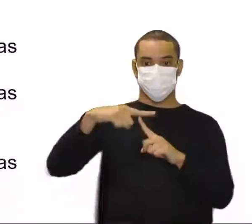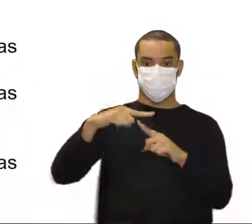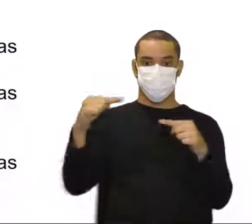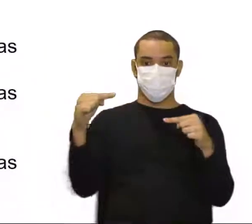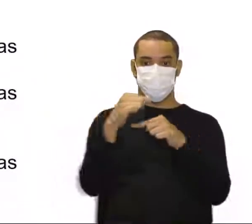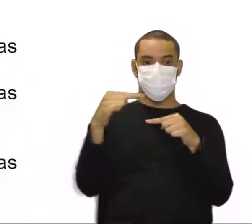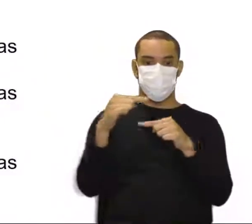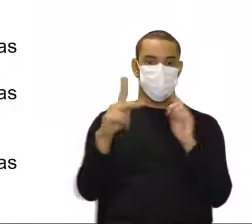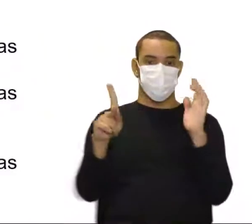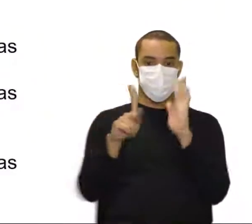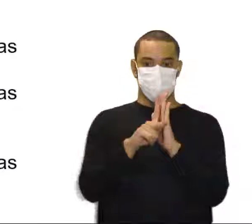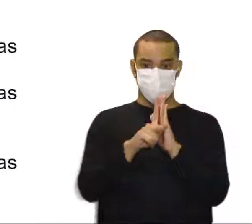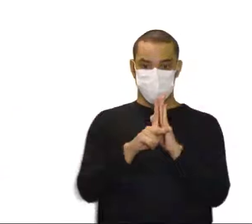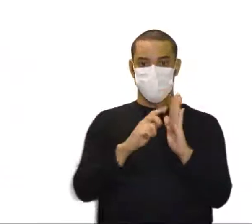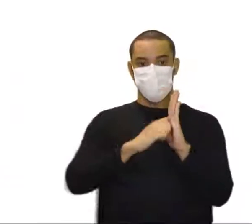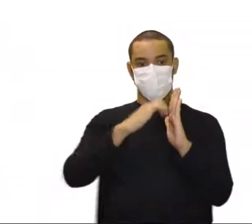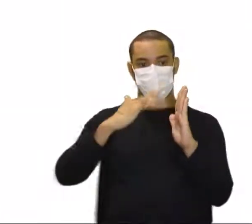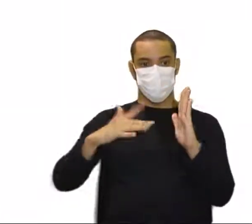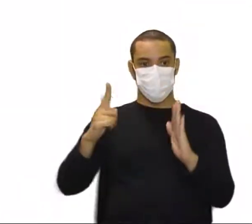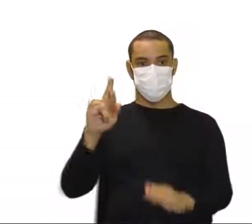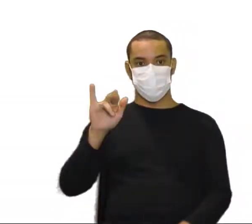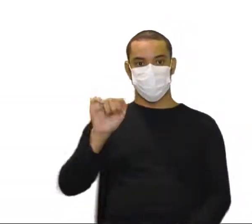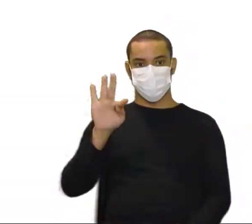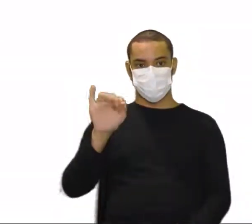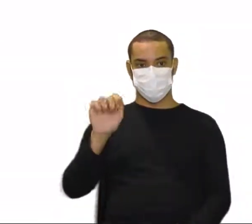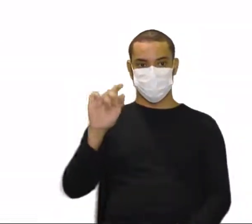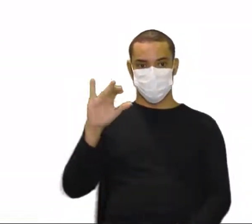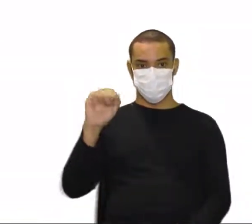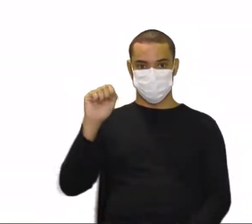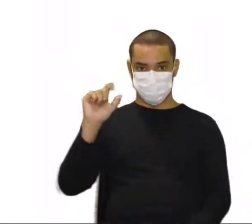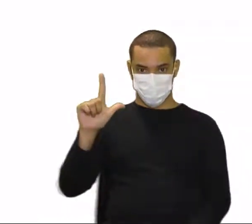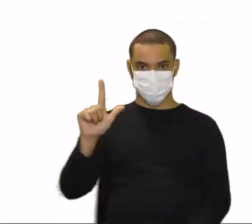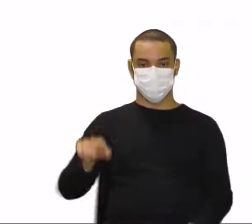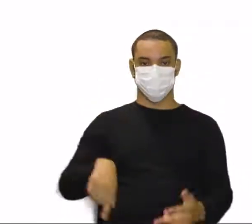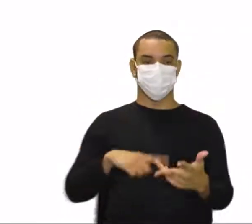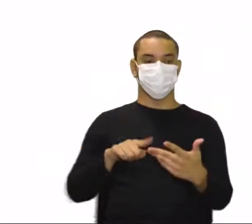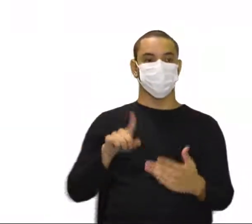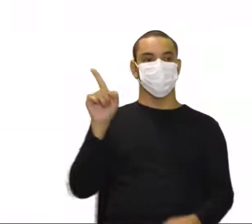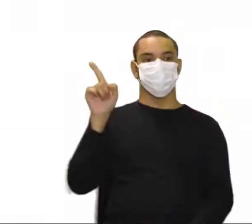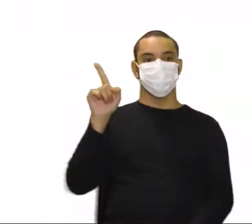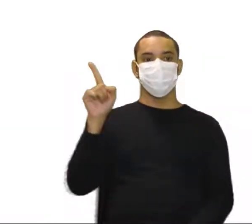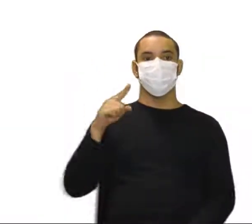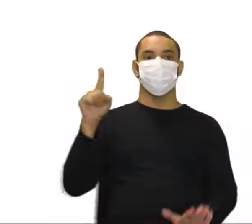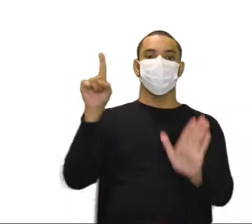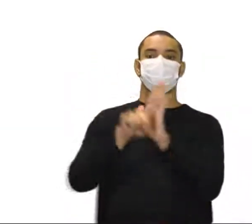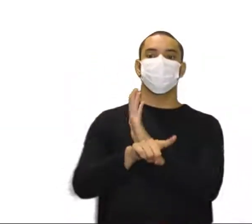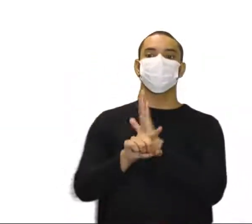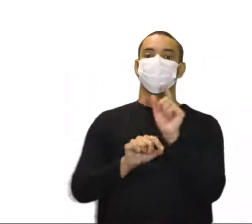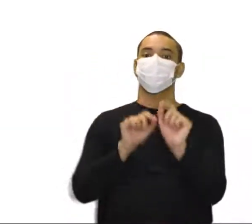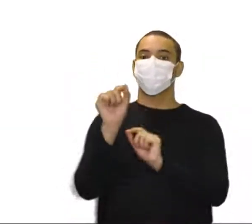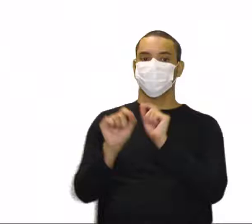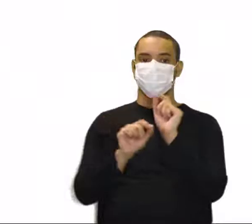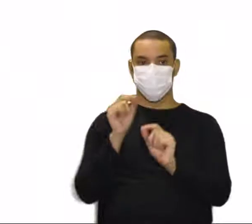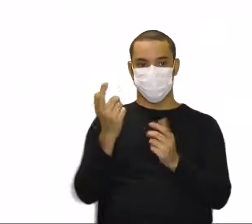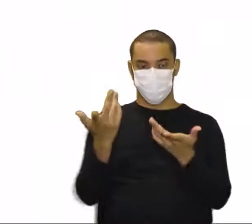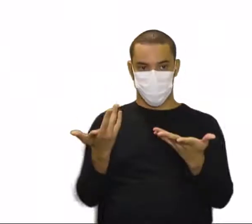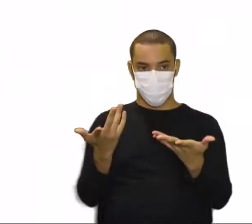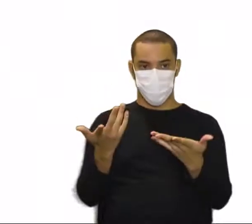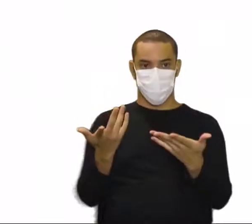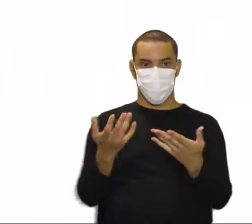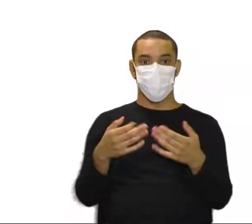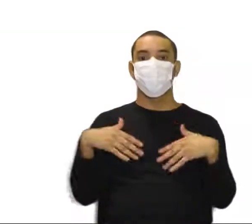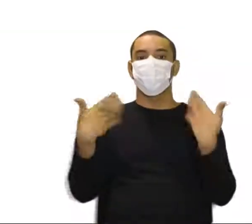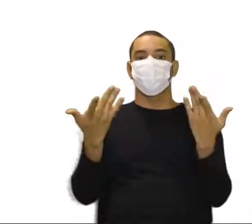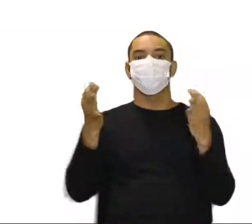polarização para ondas gravitacionais. E aqui, continuando, ele está perguntando o seguinte, pessoal. Estão